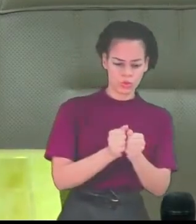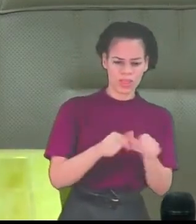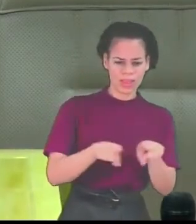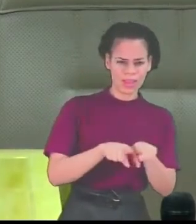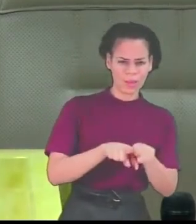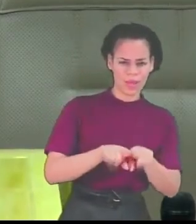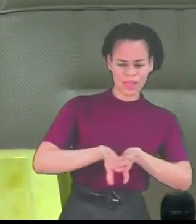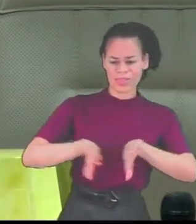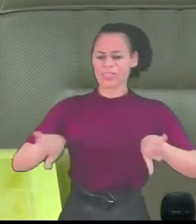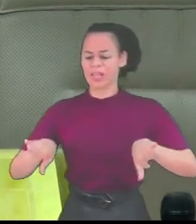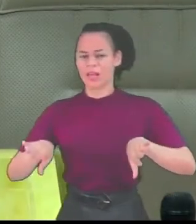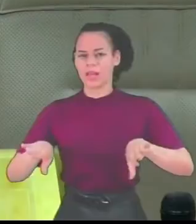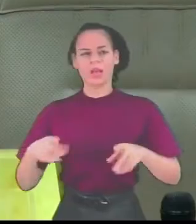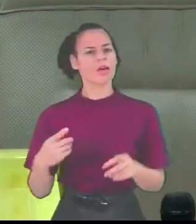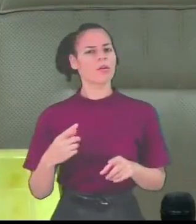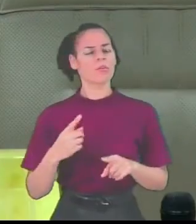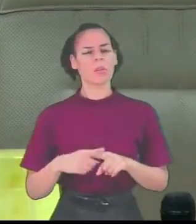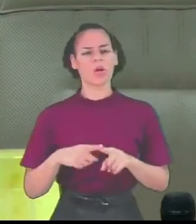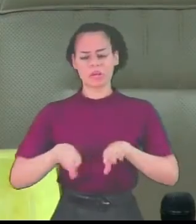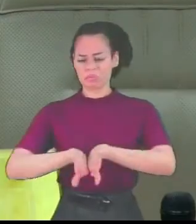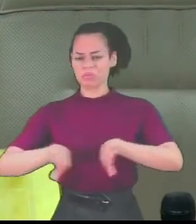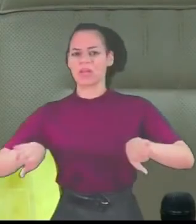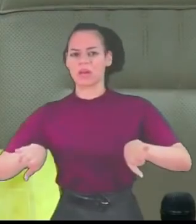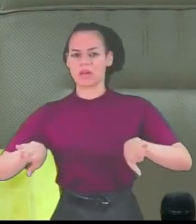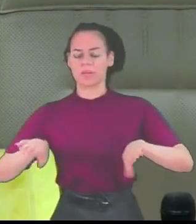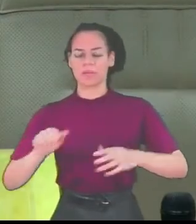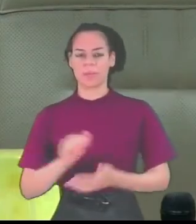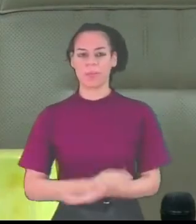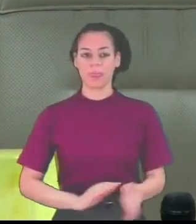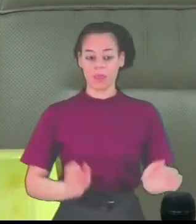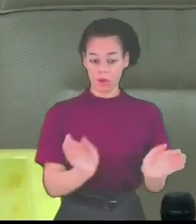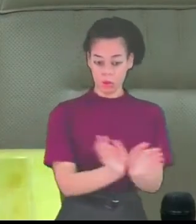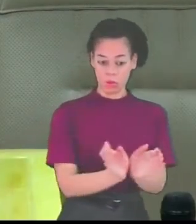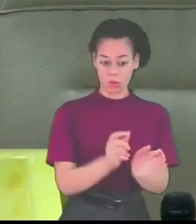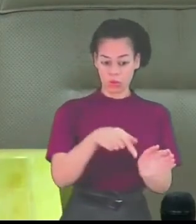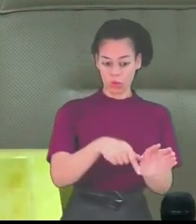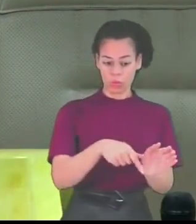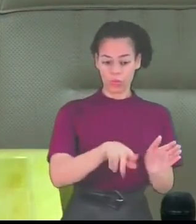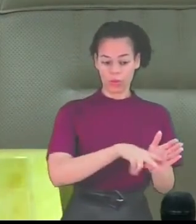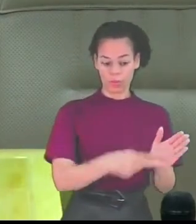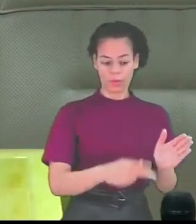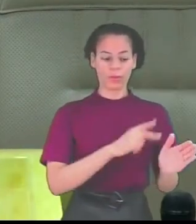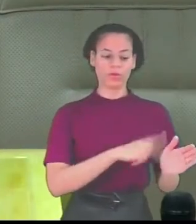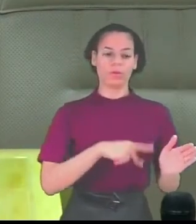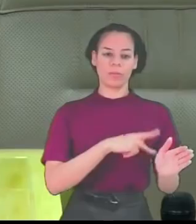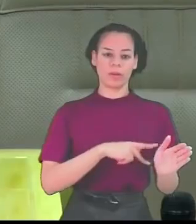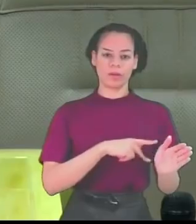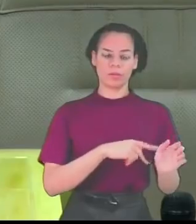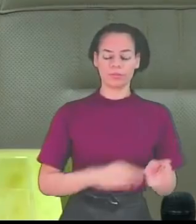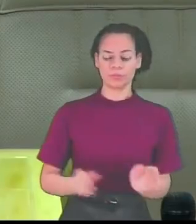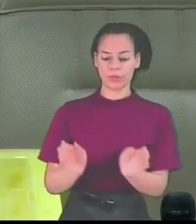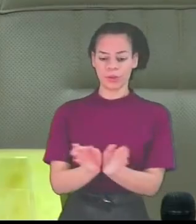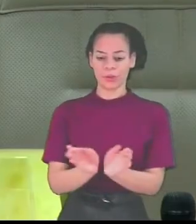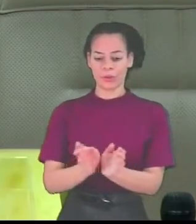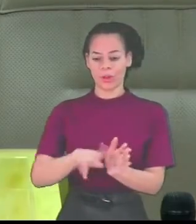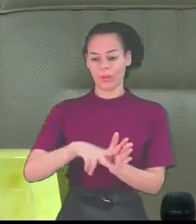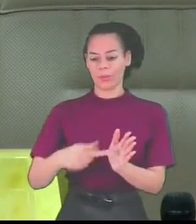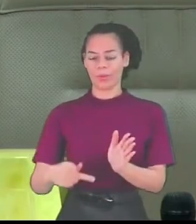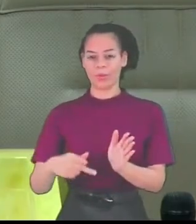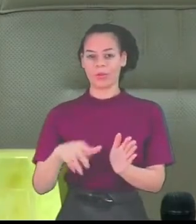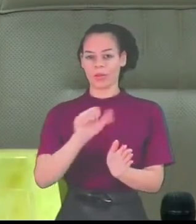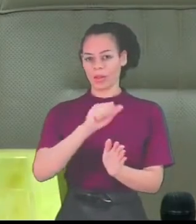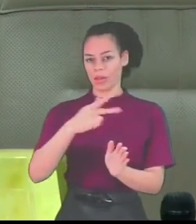é porque estão divididos por que um grupo é de Paulo um grupo é de